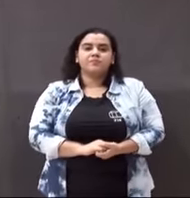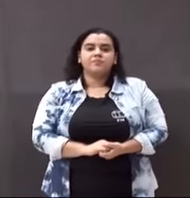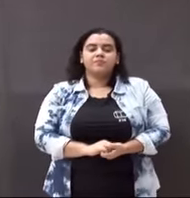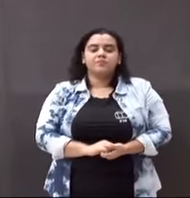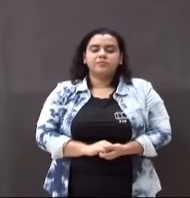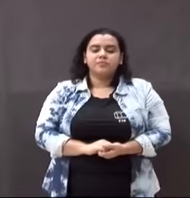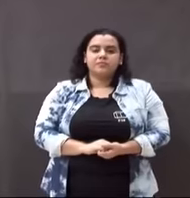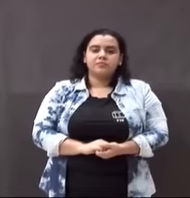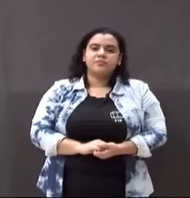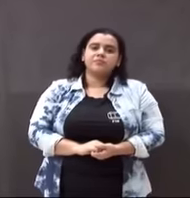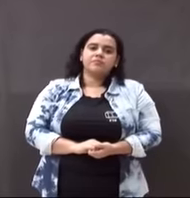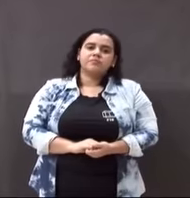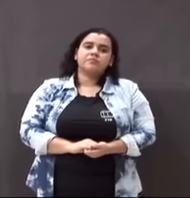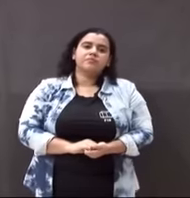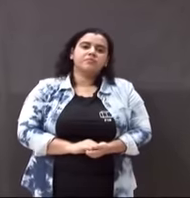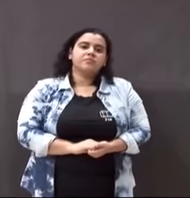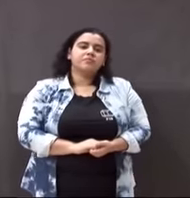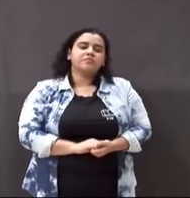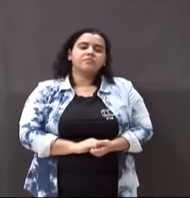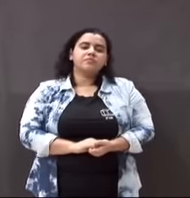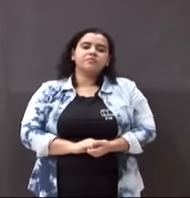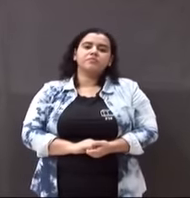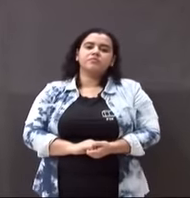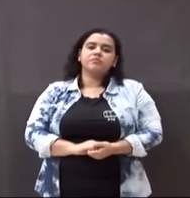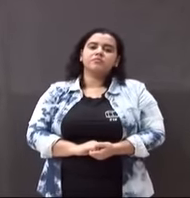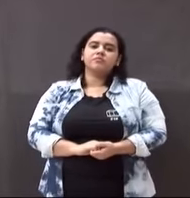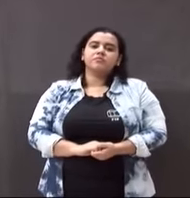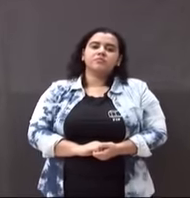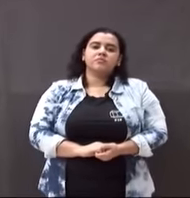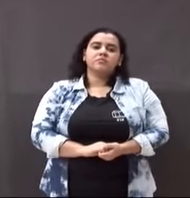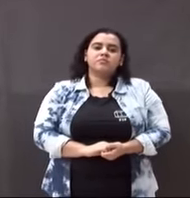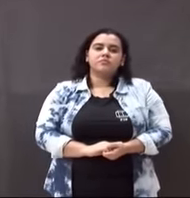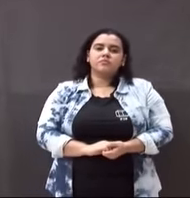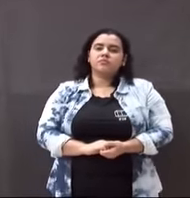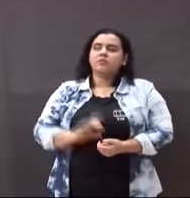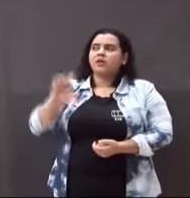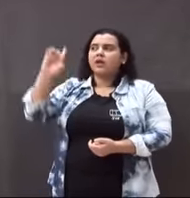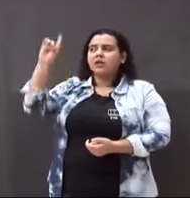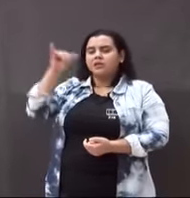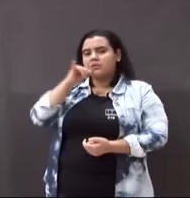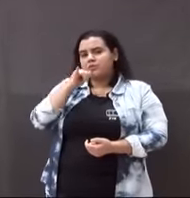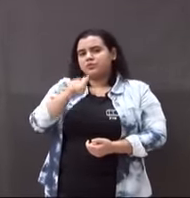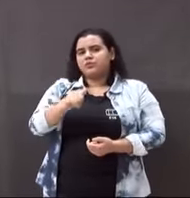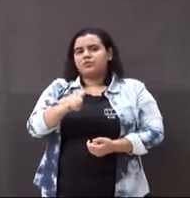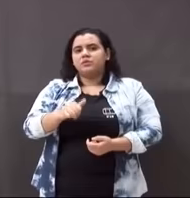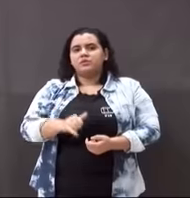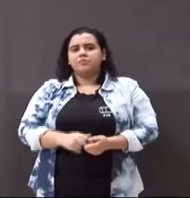que Deus está dizendo para você: você já percebeu que o que você quer não está dando certo?